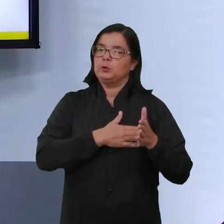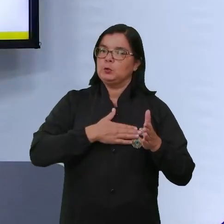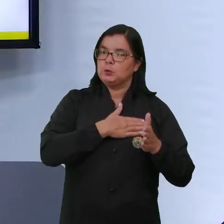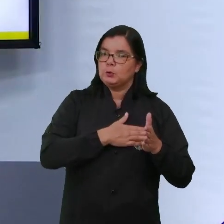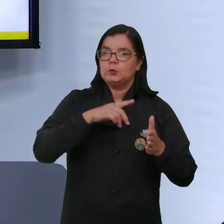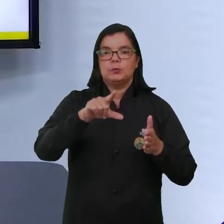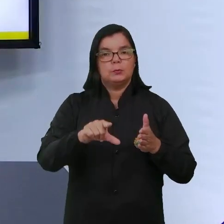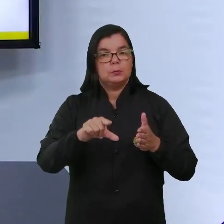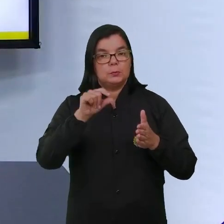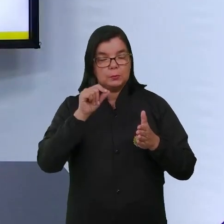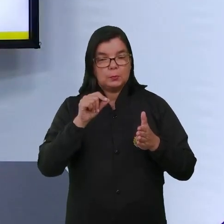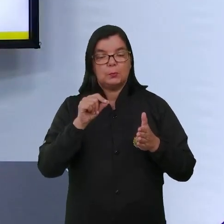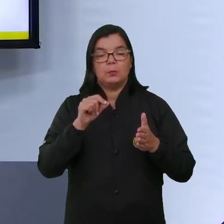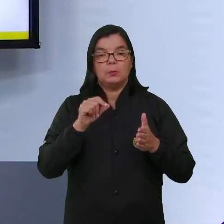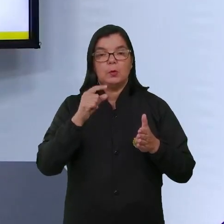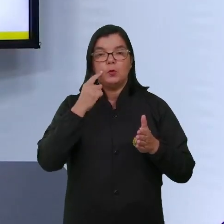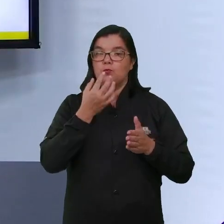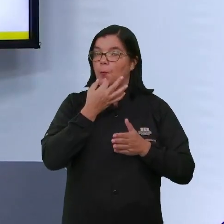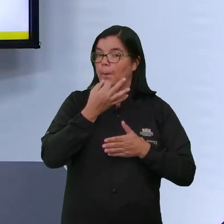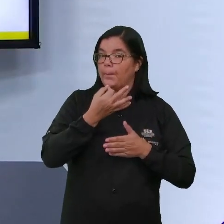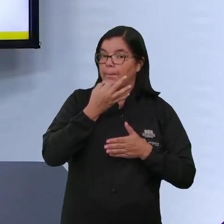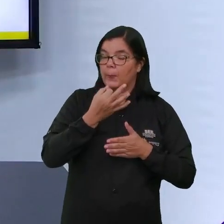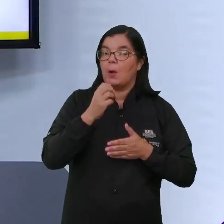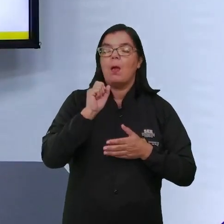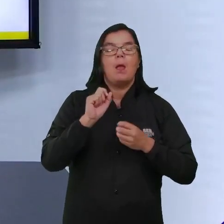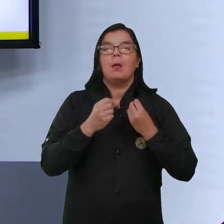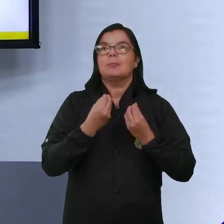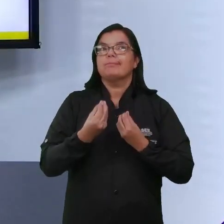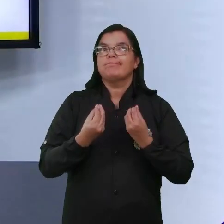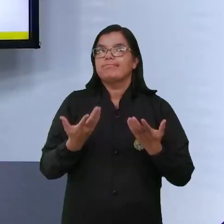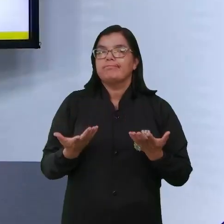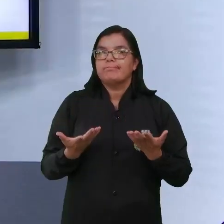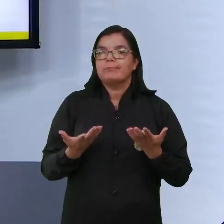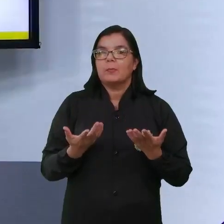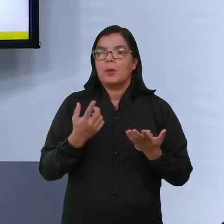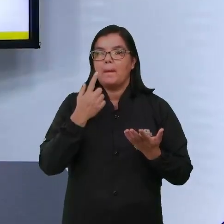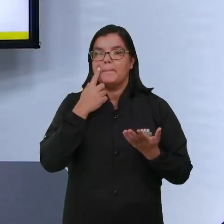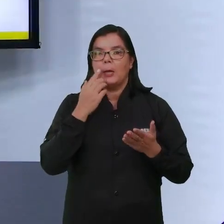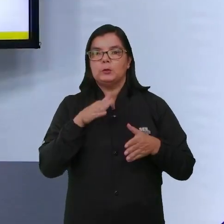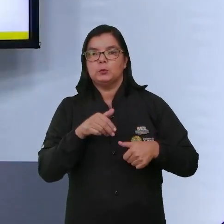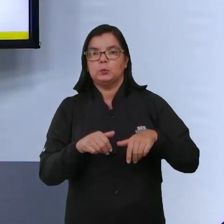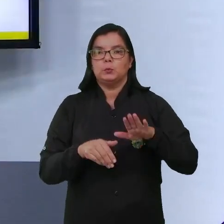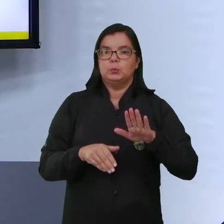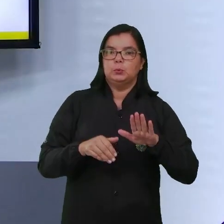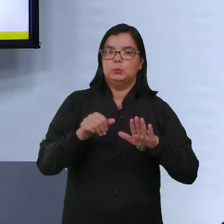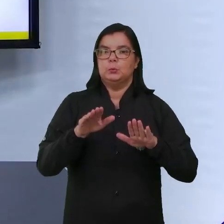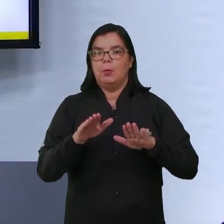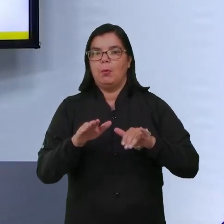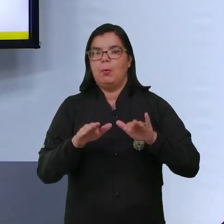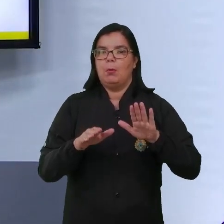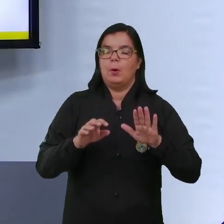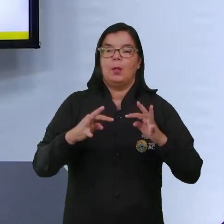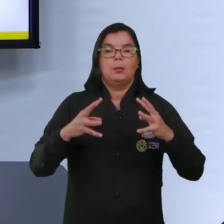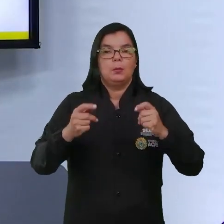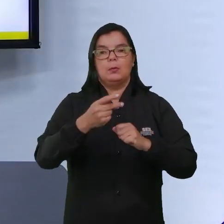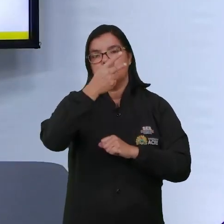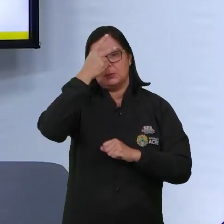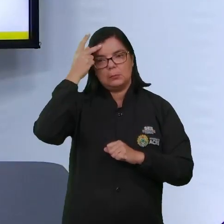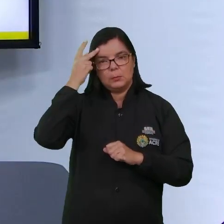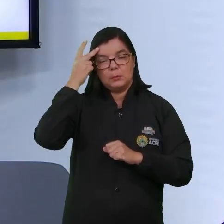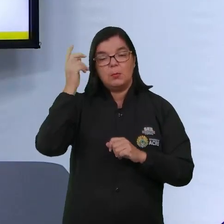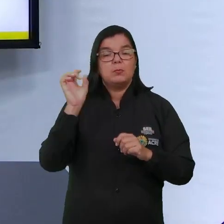de preferências e de opiniões, é como se você estivesse robotizando todas as pessoas.